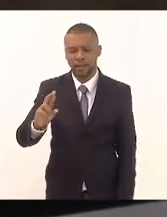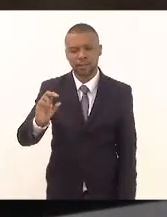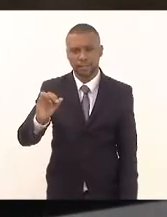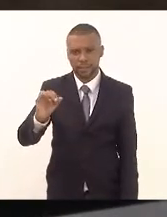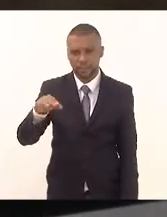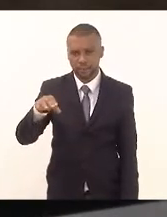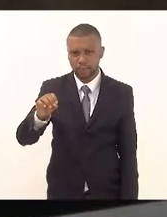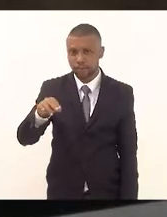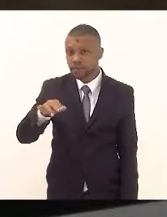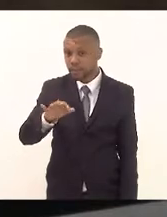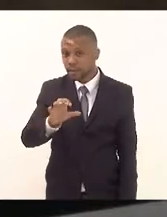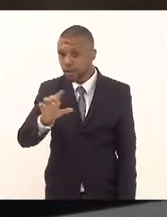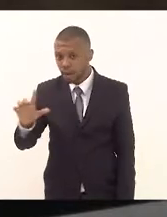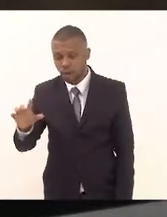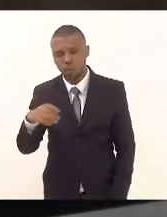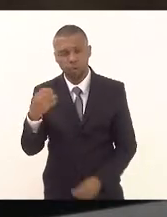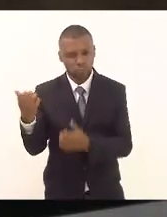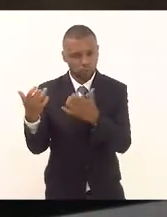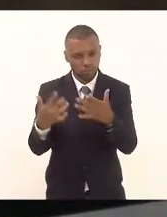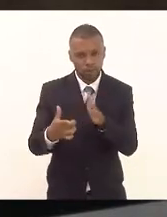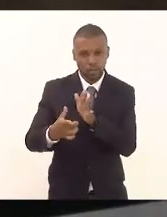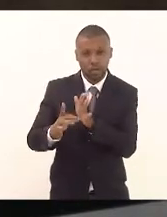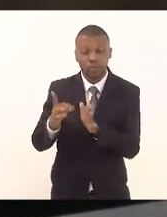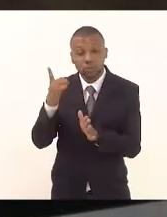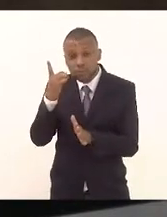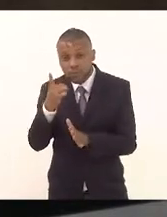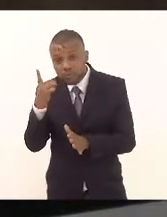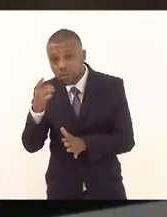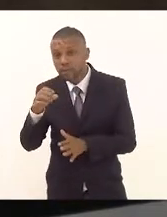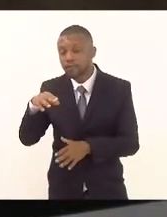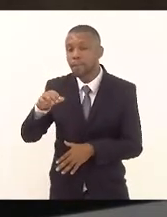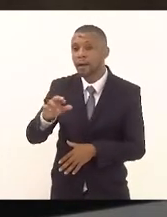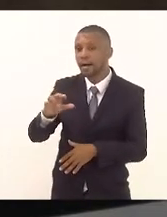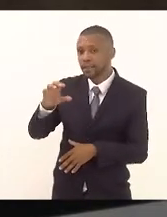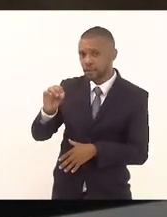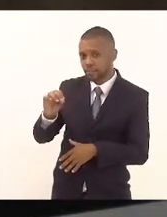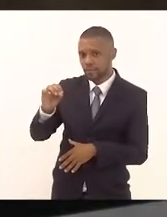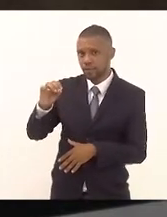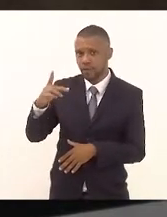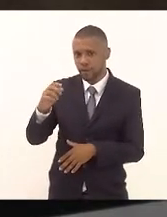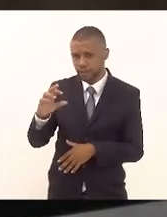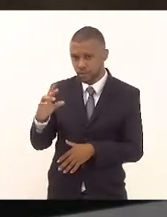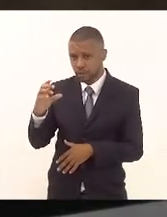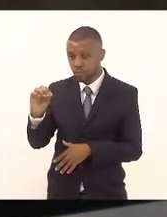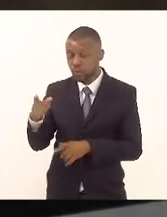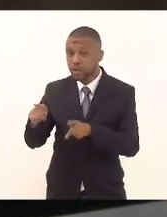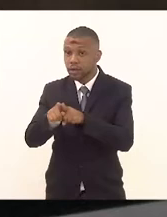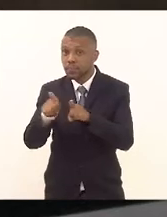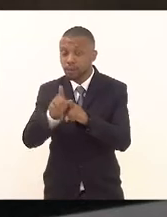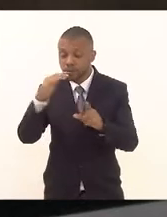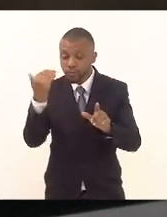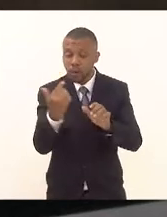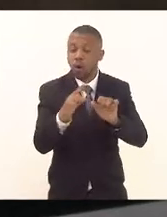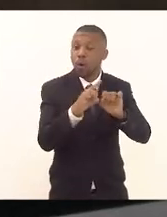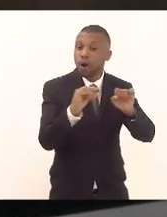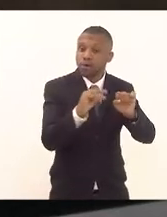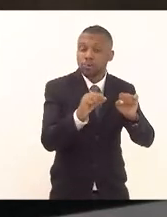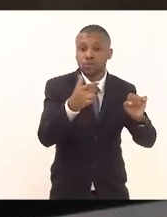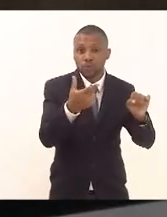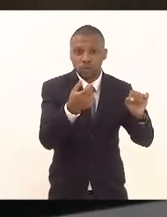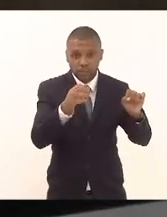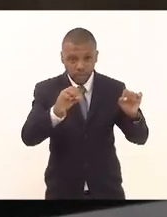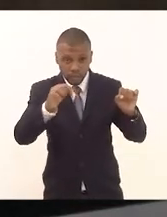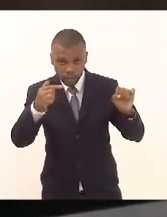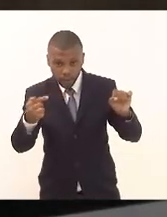Márcio Pacheco, conforme dispõe o artigo 207 da Constituição Federal. Por esse motivo, a forma de implementação